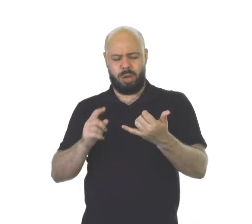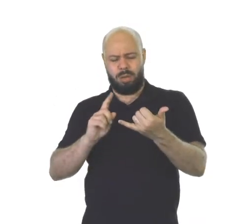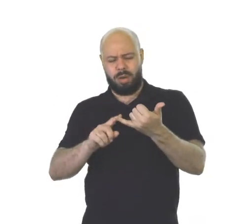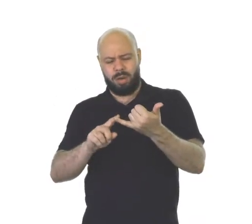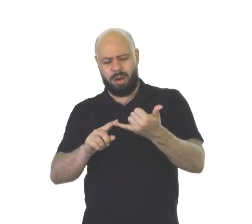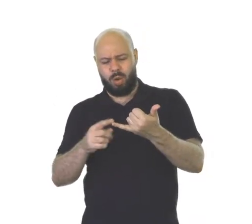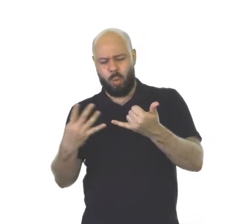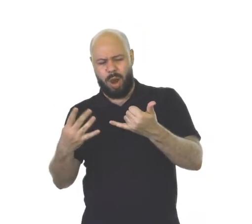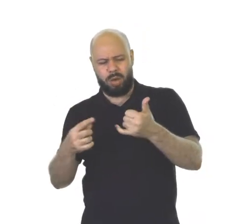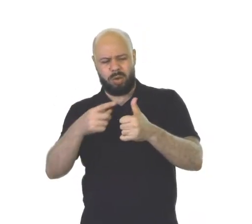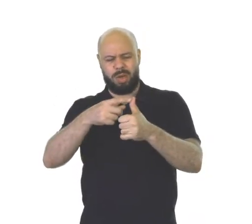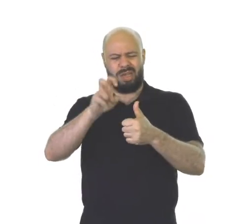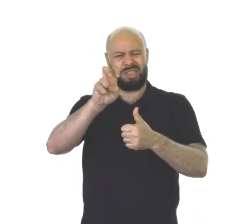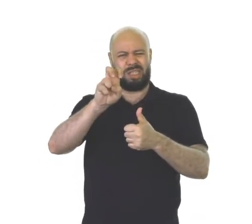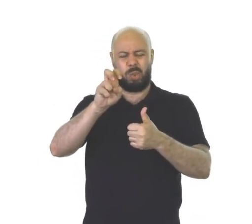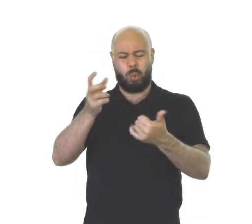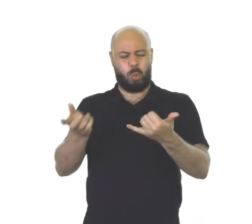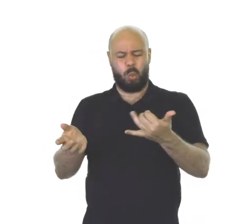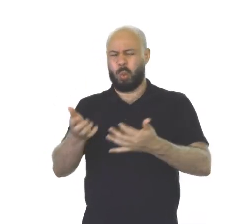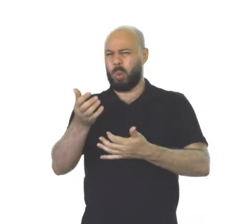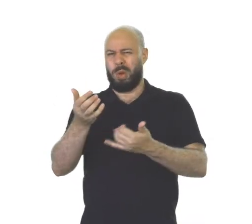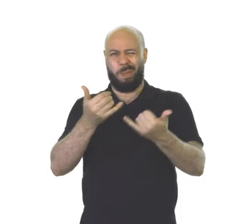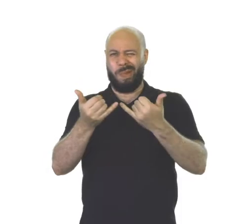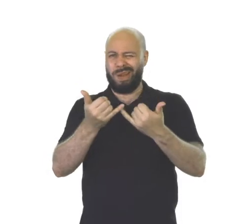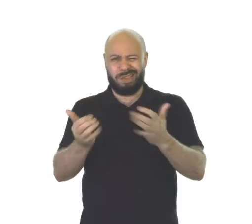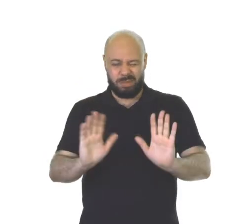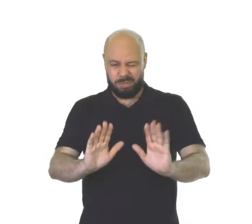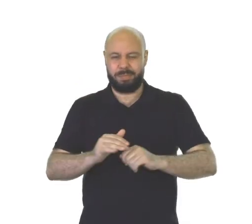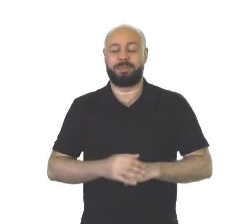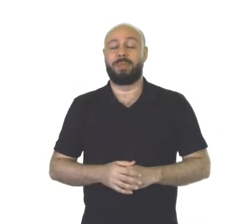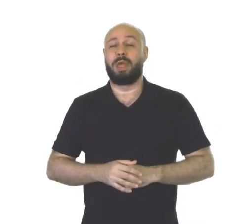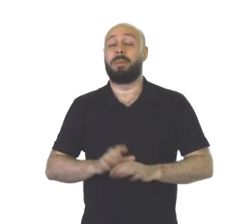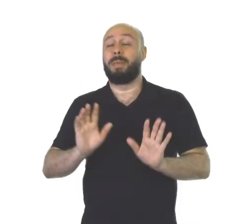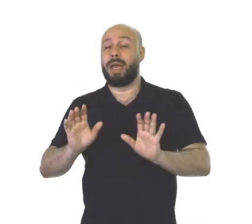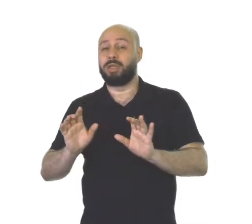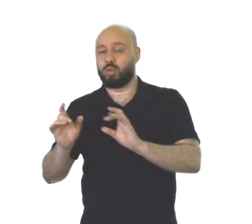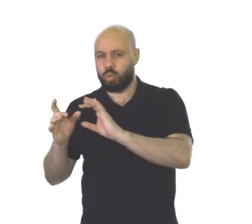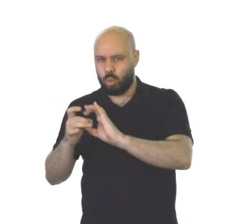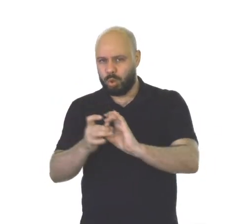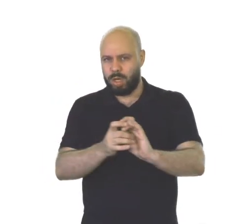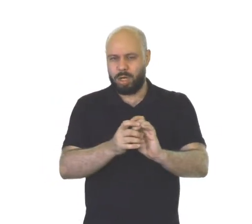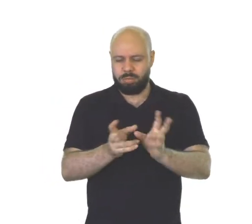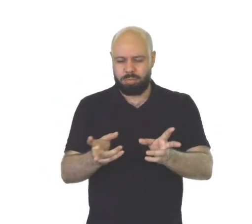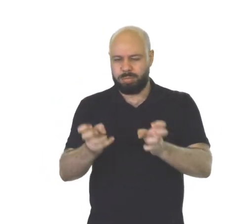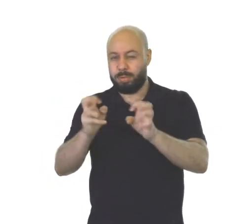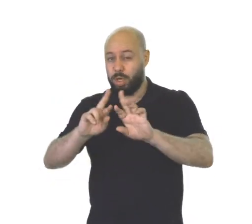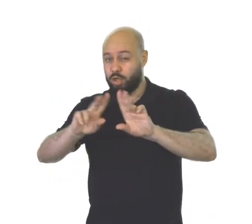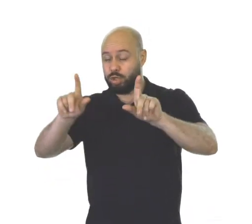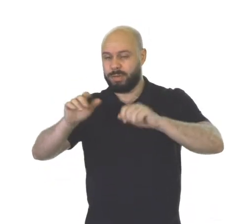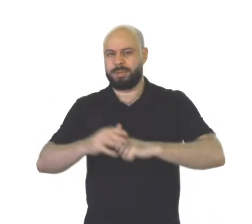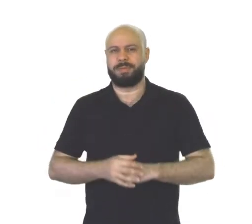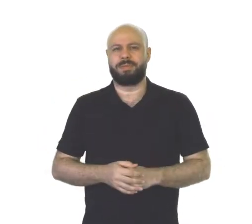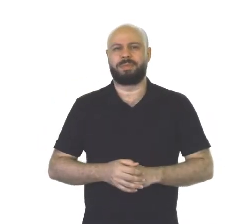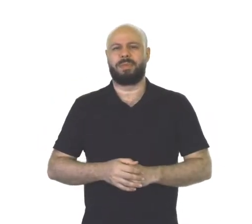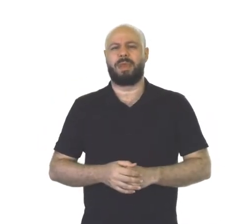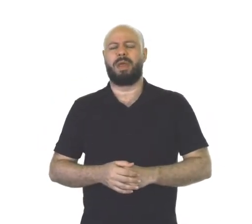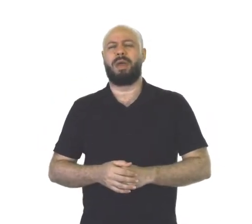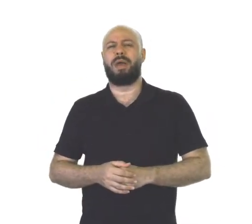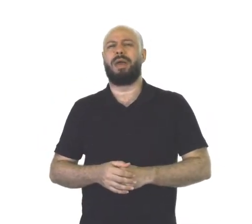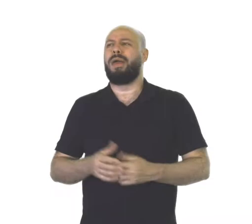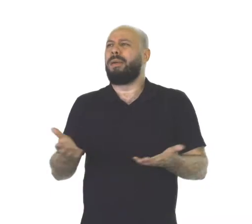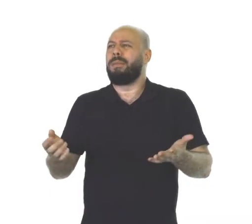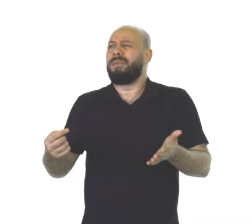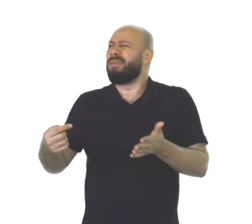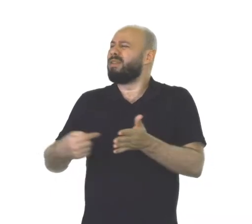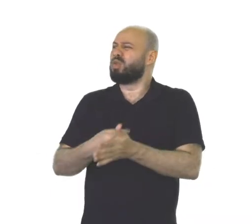razão, motivo, mas a gente distingue isso aí pelo contexto, pela situação. Quais palavras são essas, professor?